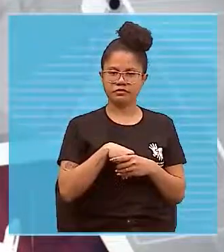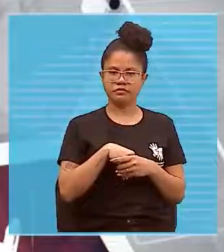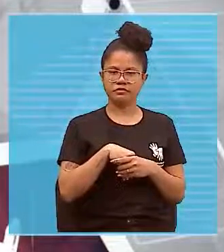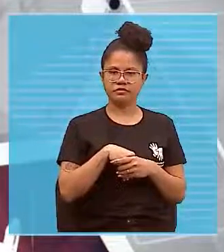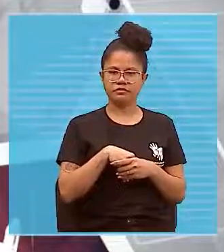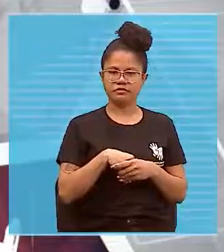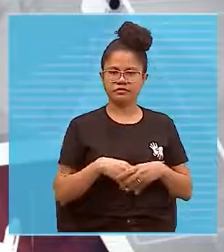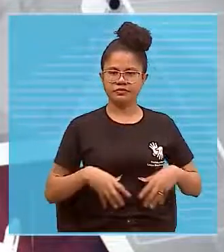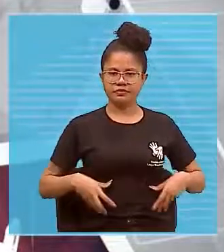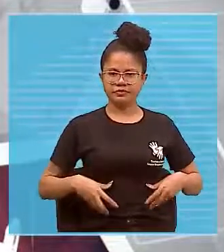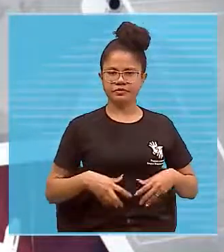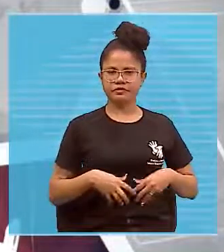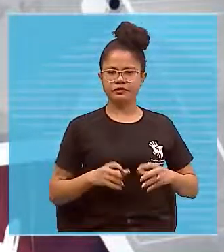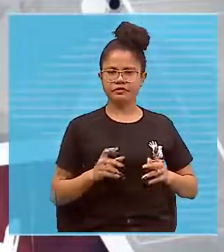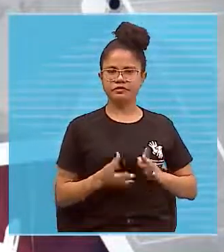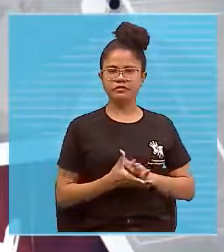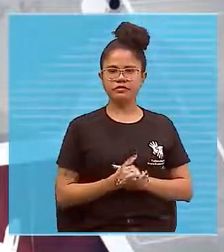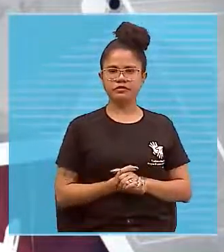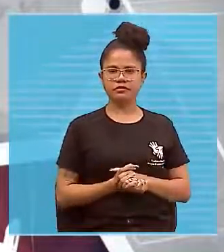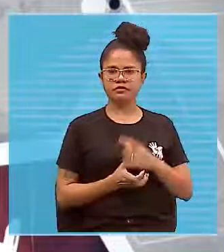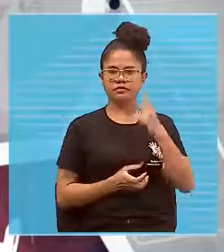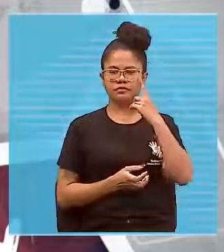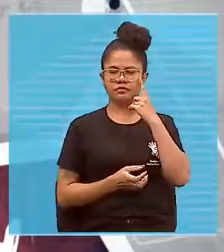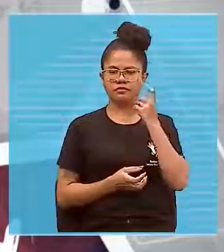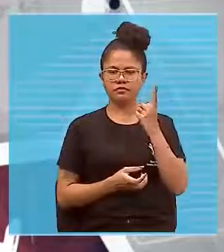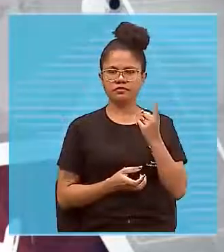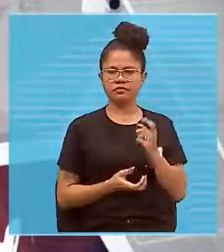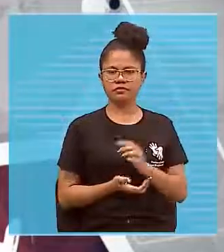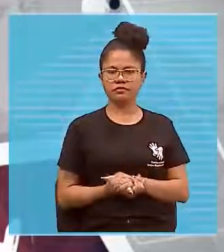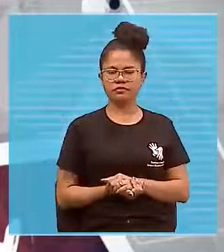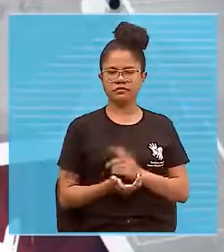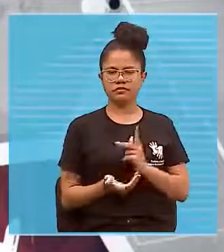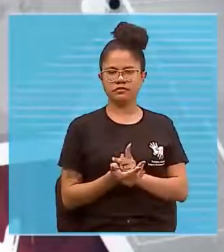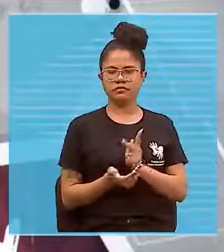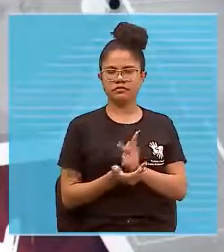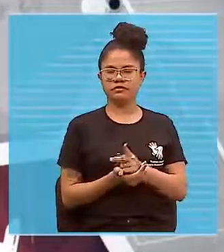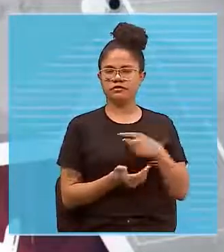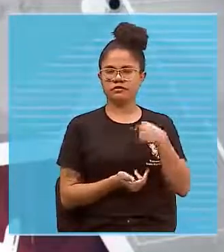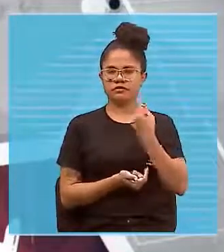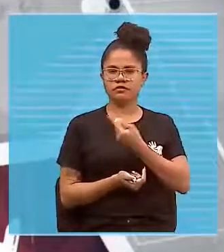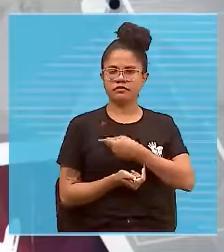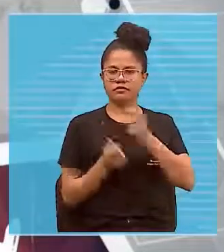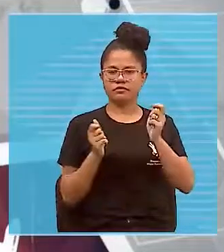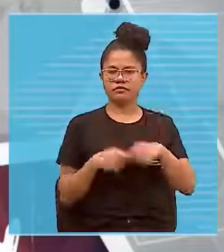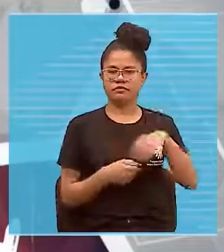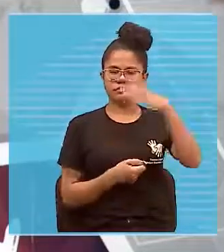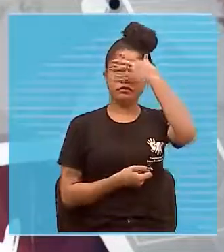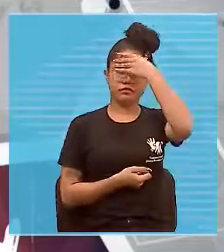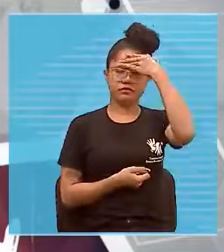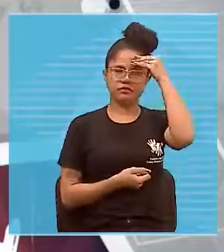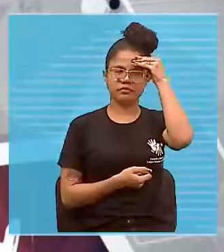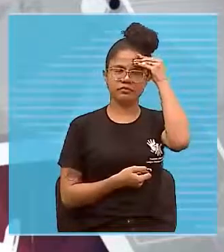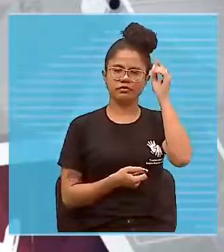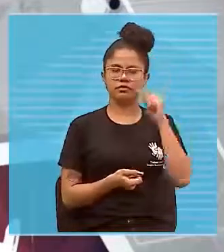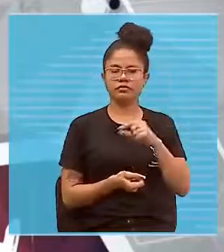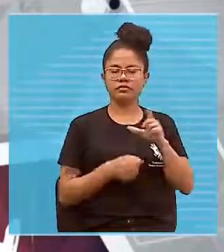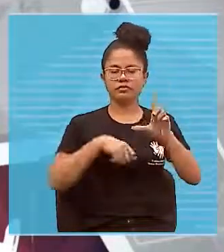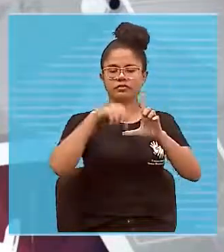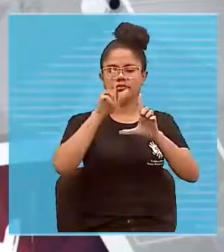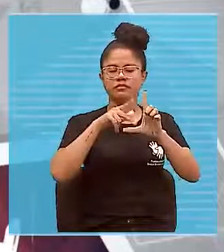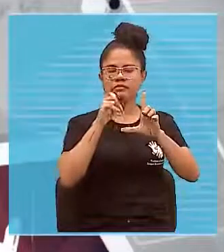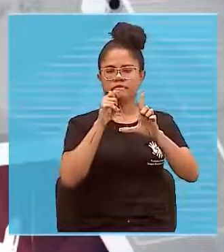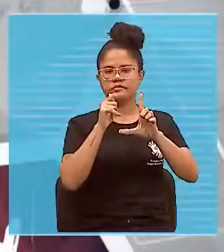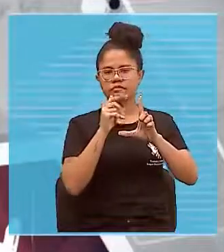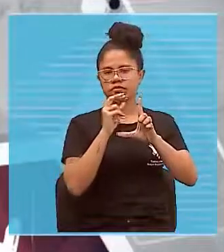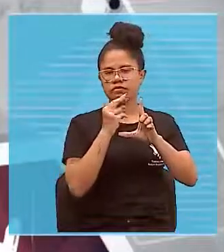como é interessante, né? Então, toda vez a gente tem que esquecer que ecossistema é só esse desenho da água ou do solo. Mas